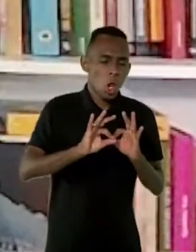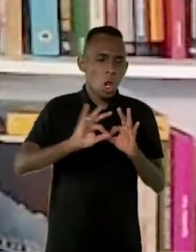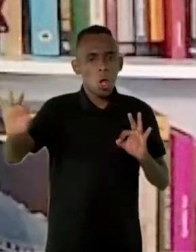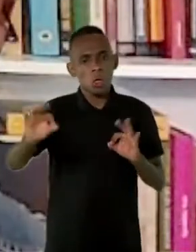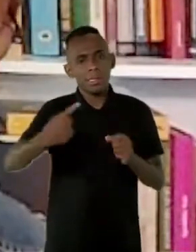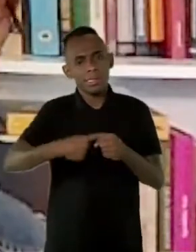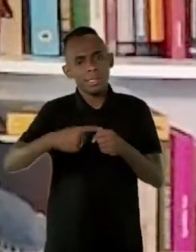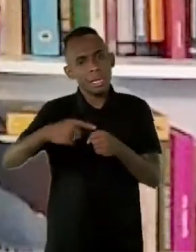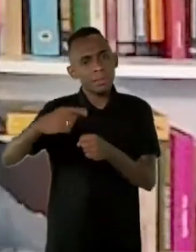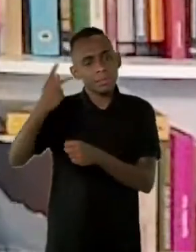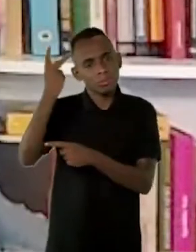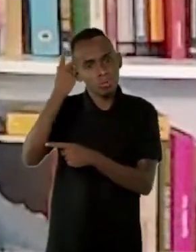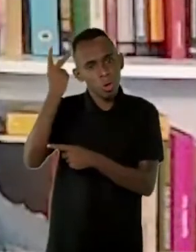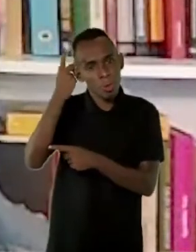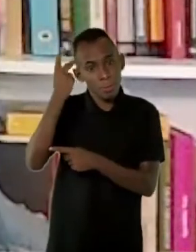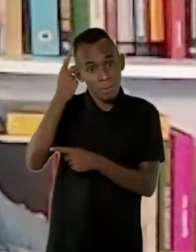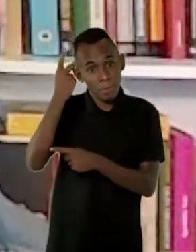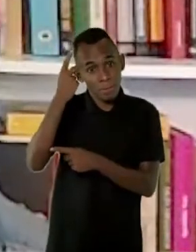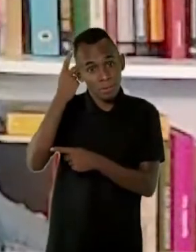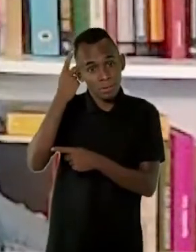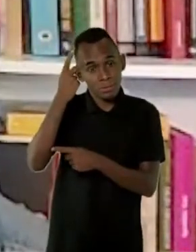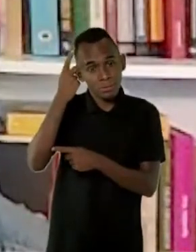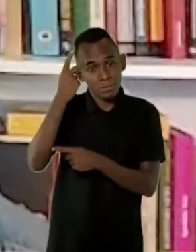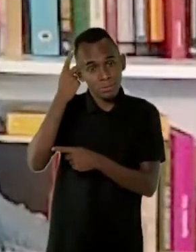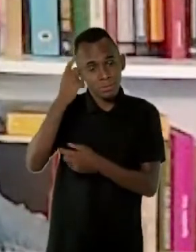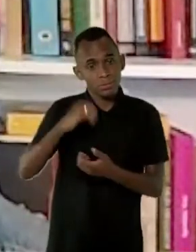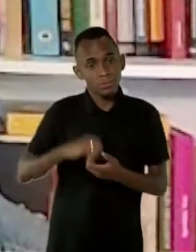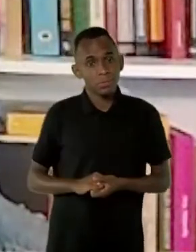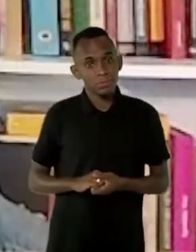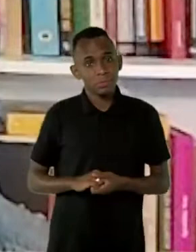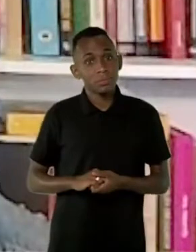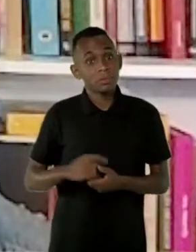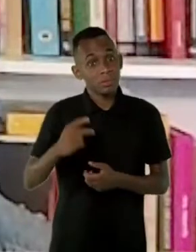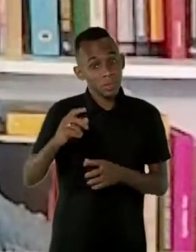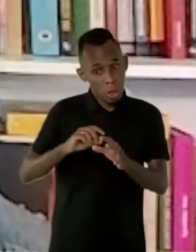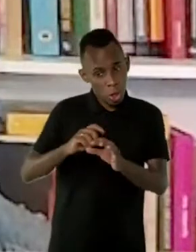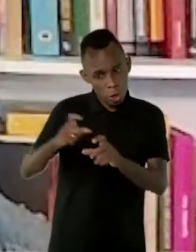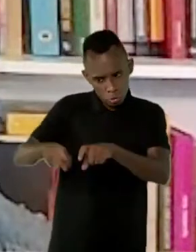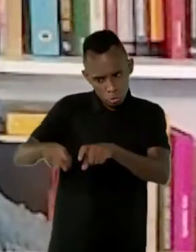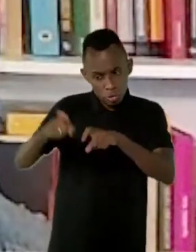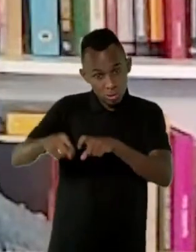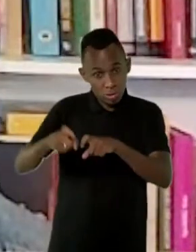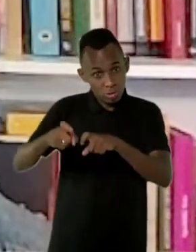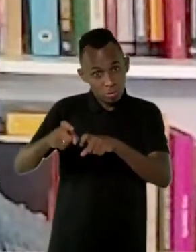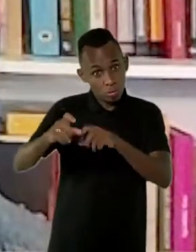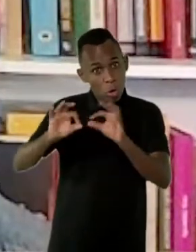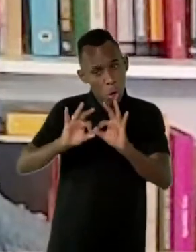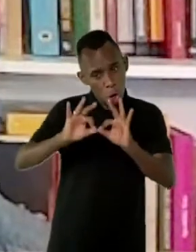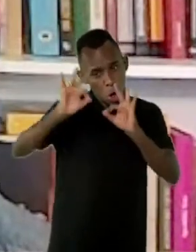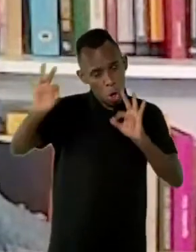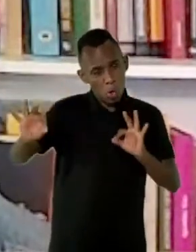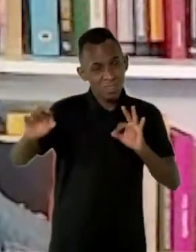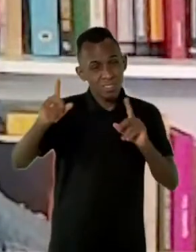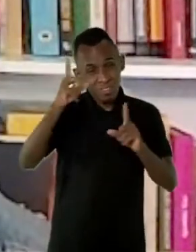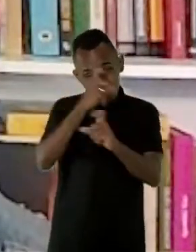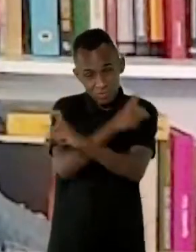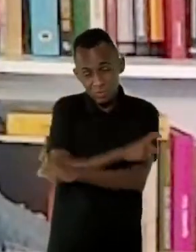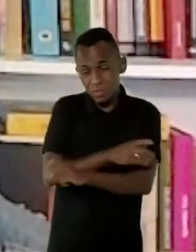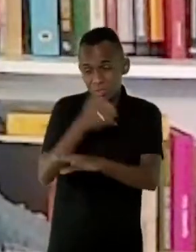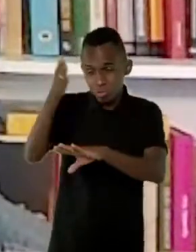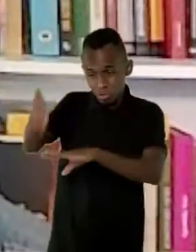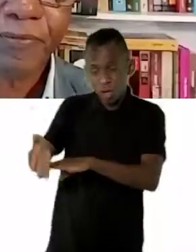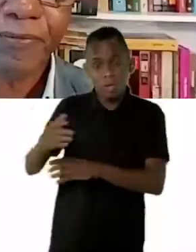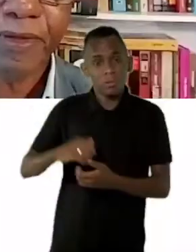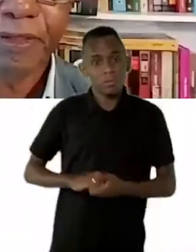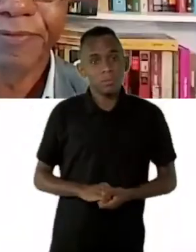Caparelheiros, do centro de São Paulo, fica a 42 quilômetros. Então ela ficou bem distante e era um lugar bem difícil de chegar, entendeu? Eu queria que você